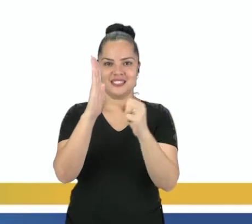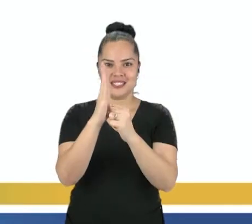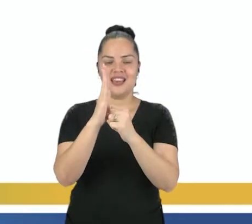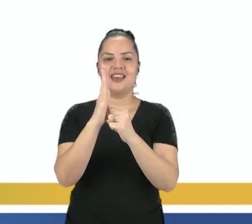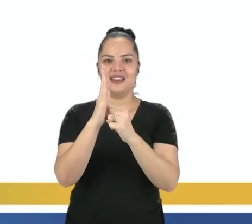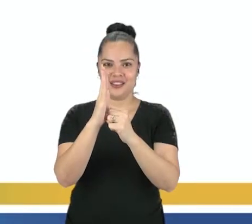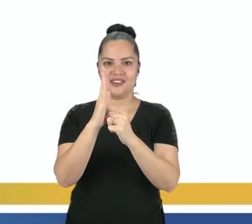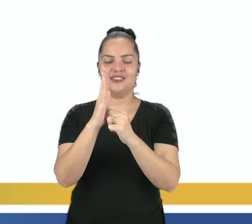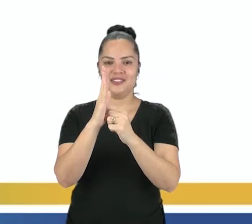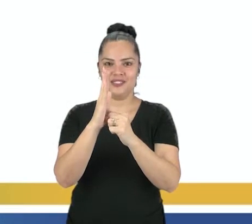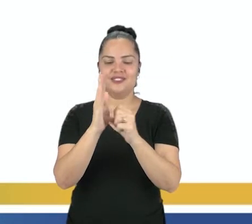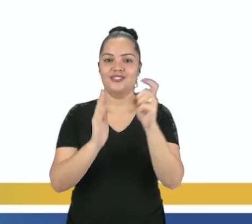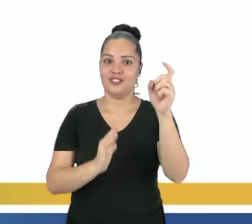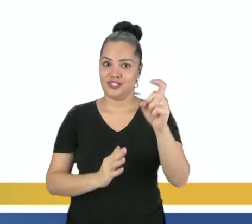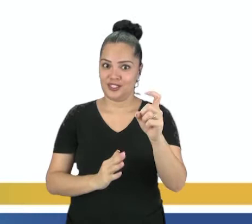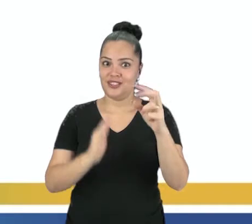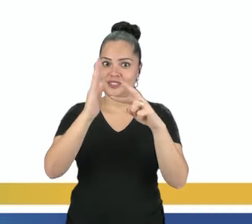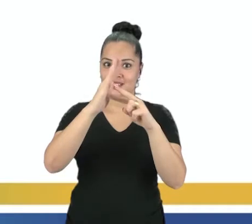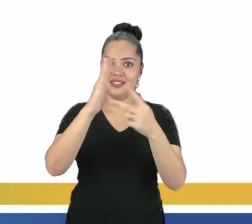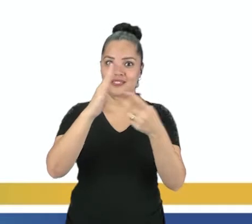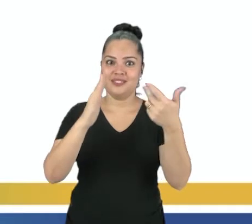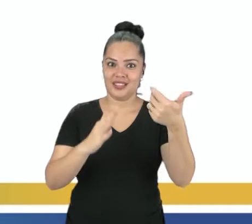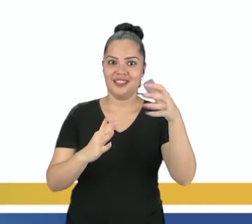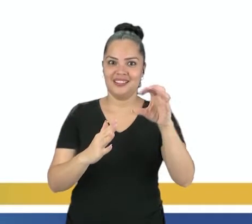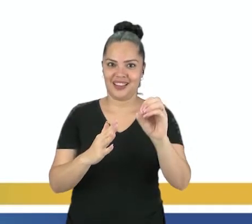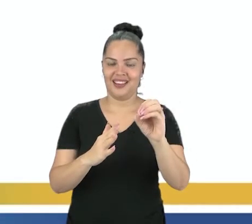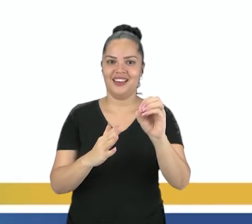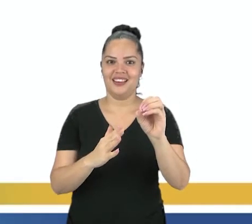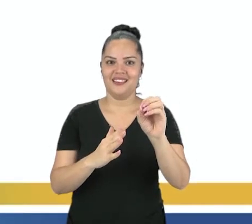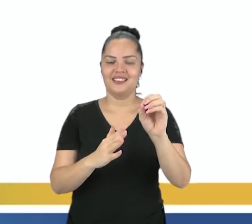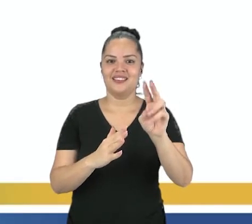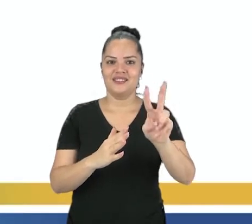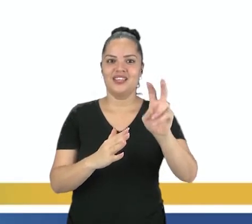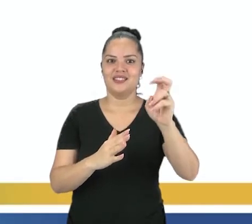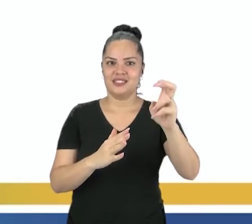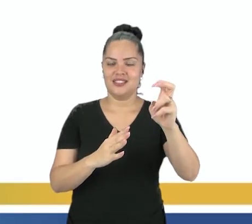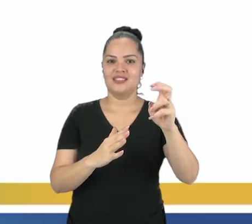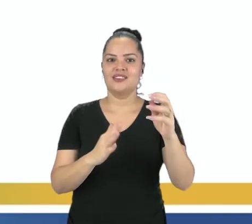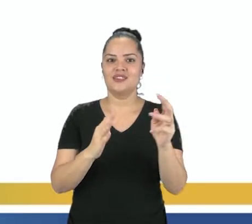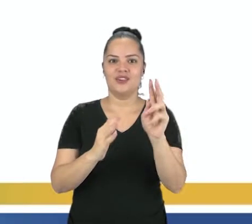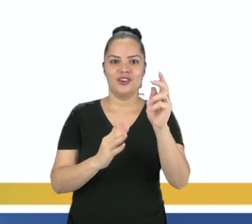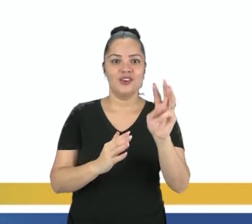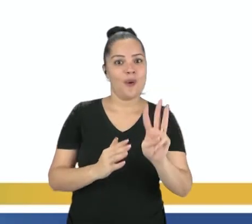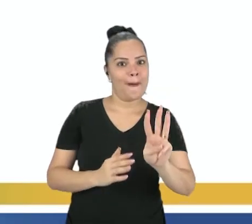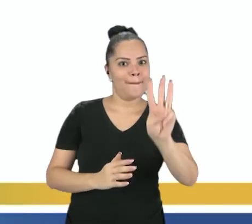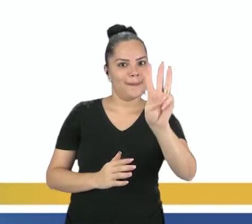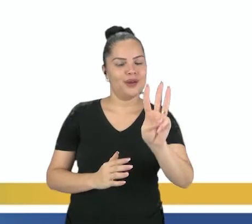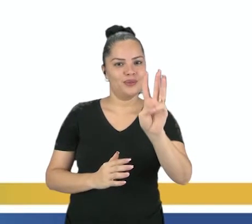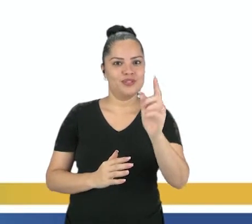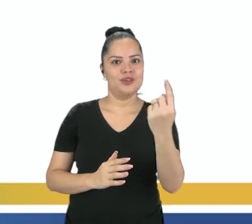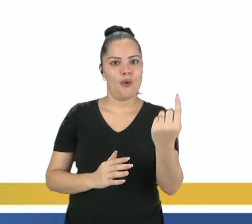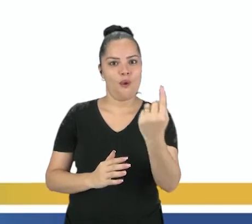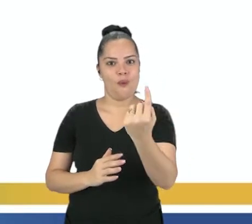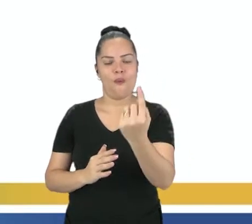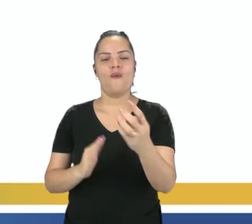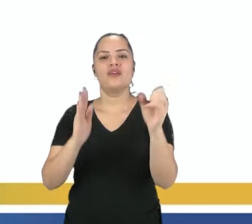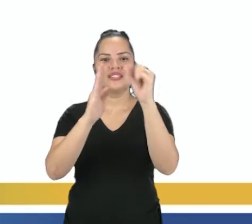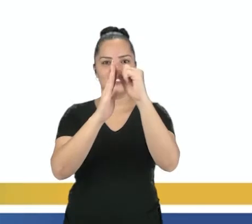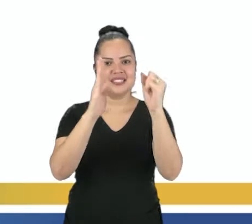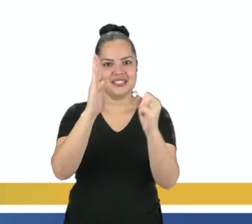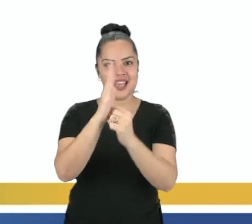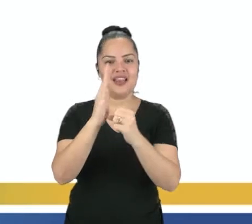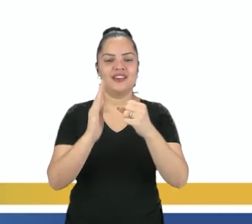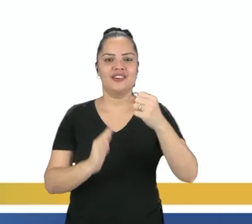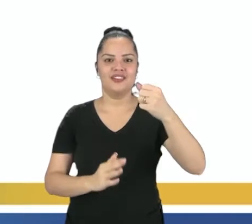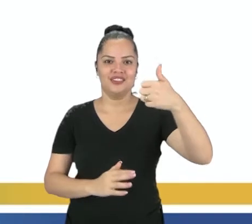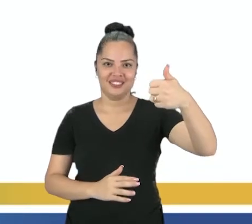que o X vale 10, o V 5 e cada pauzinho, cada letra I vale 1, né? Então é o século 17.